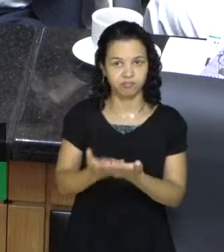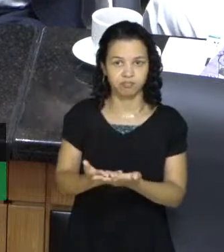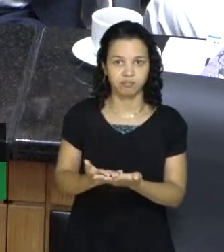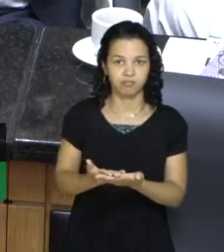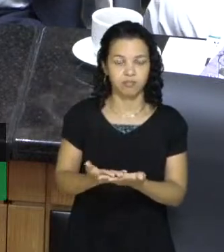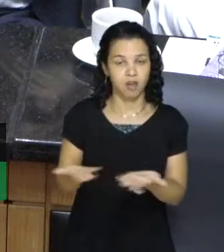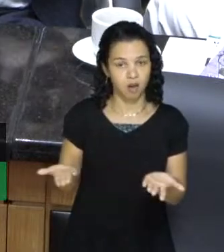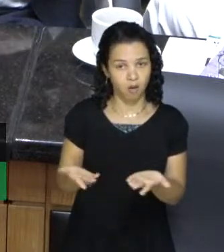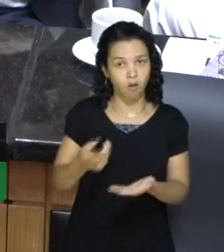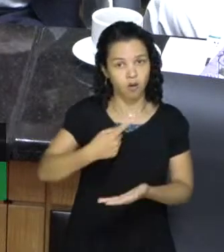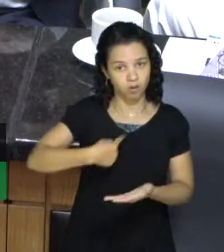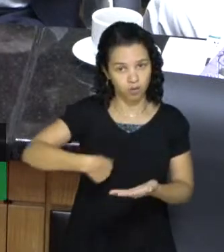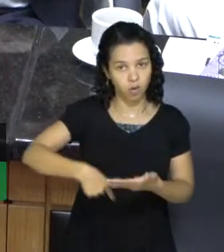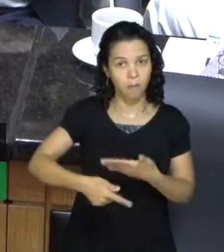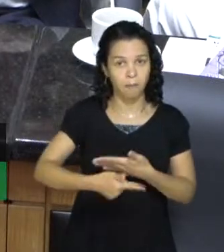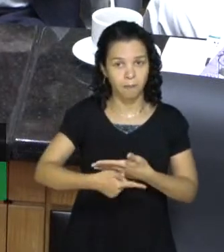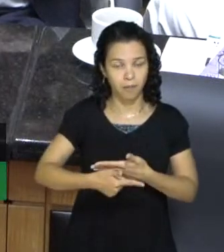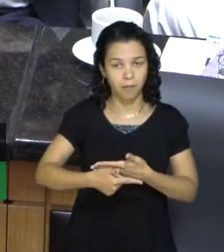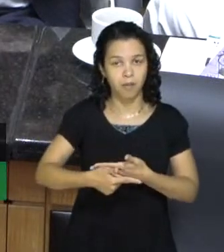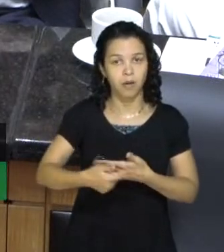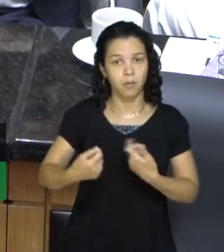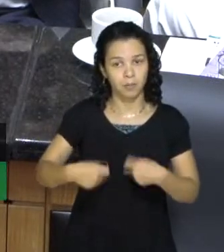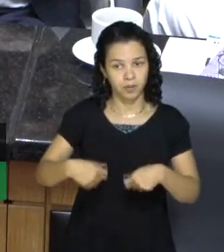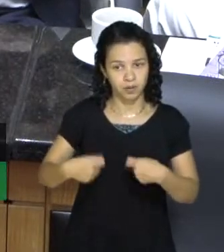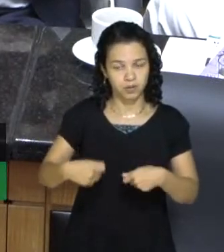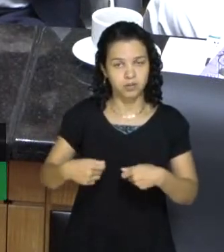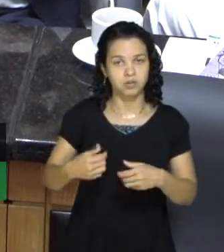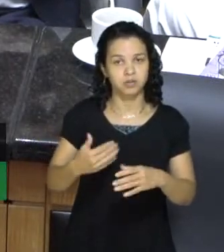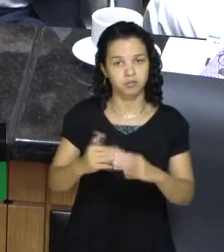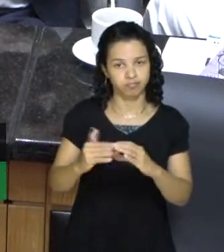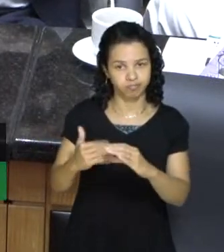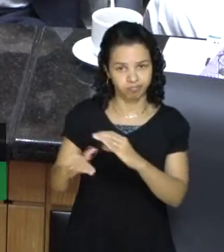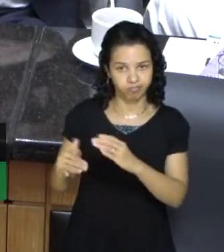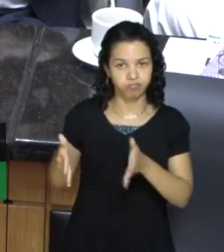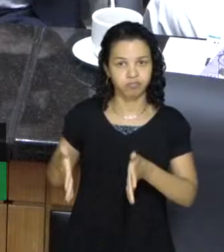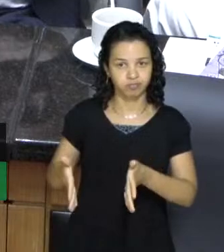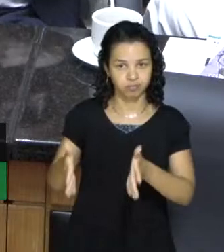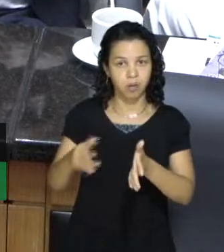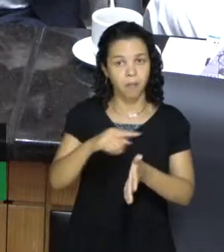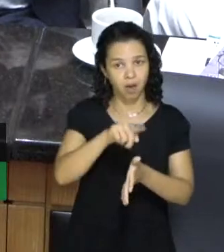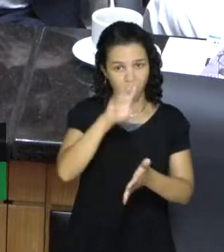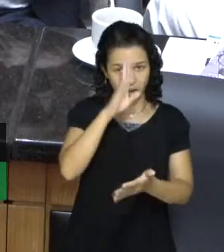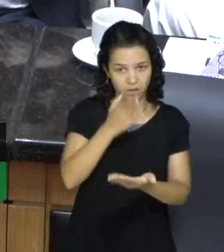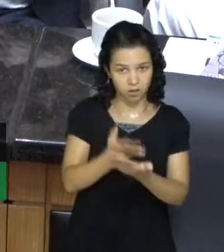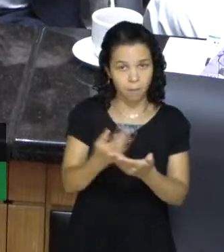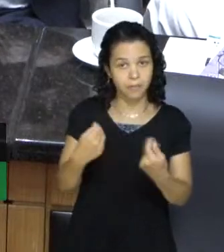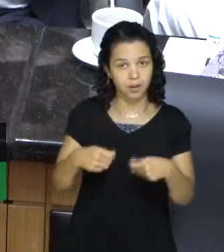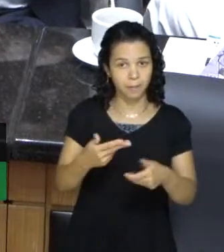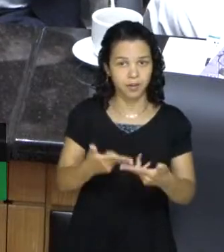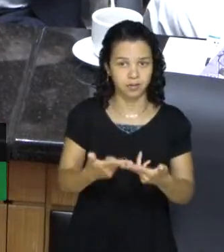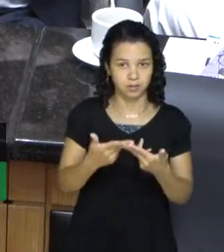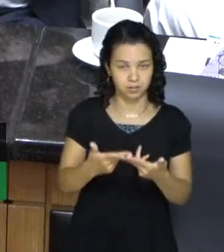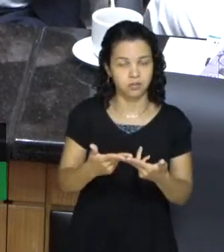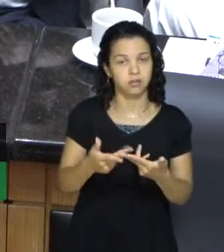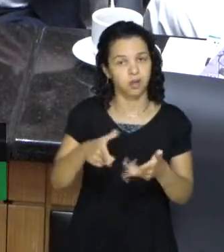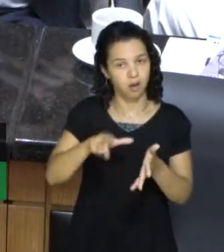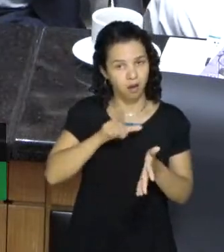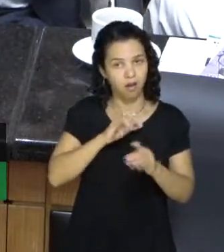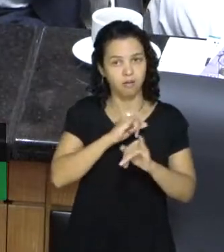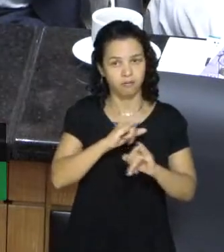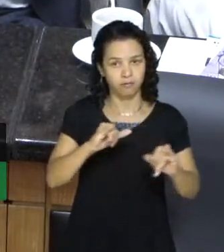dar encaminhamento a estudo, mas esse pessoal que acreditou naquilo tem que ter um pouquinho de paciência, porque avisados foram, obrigado.